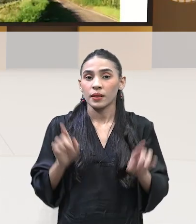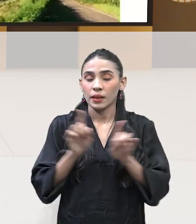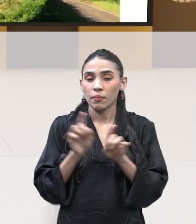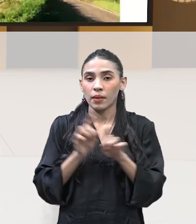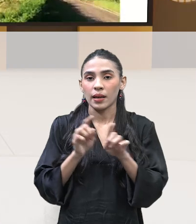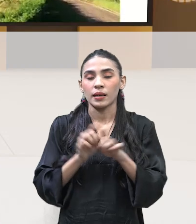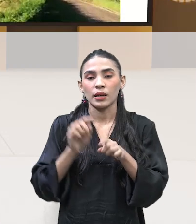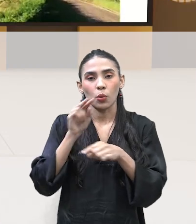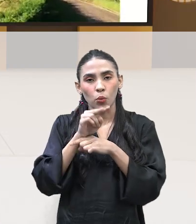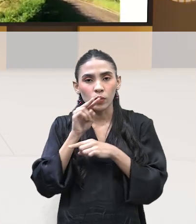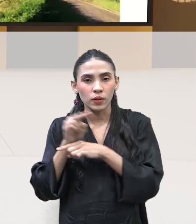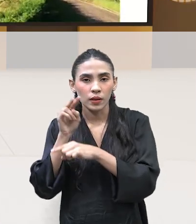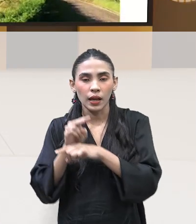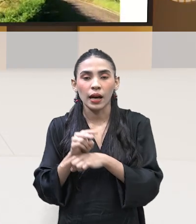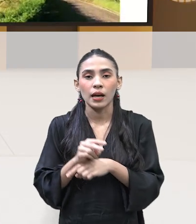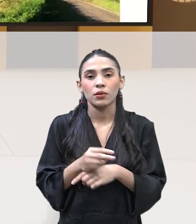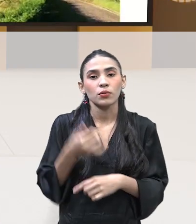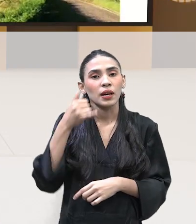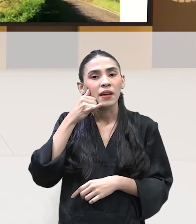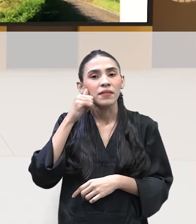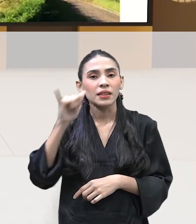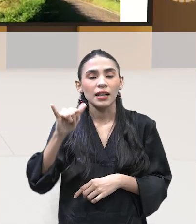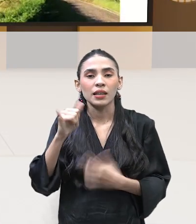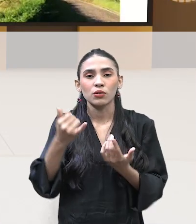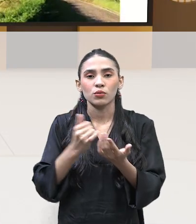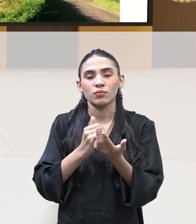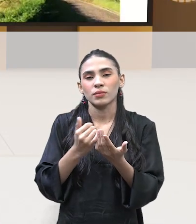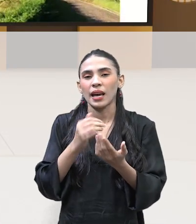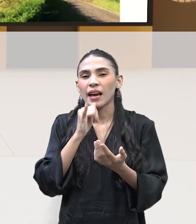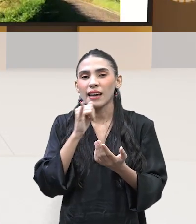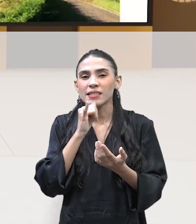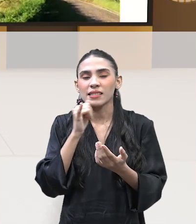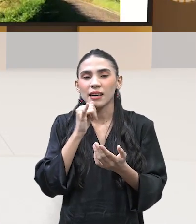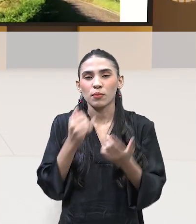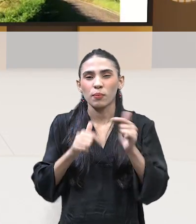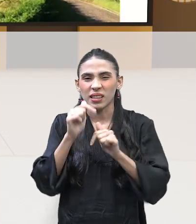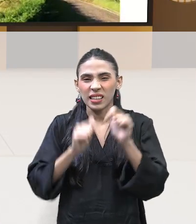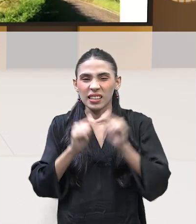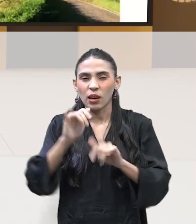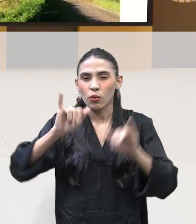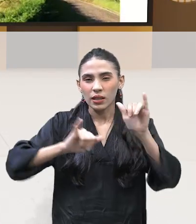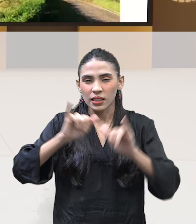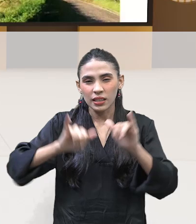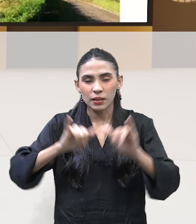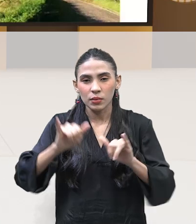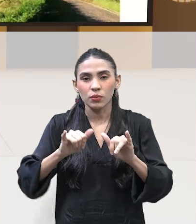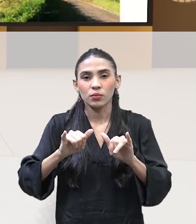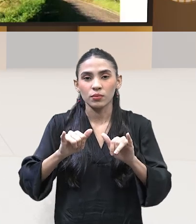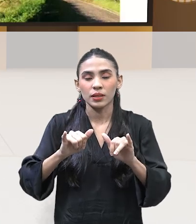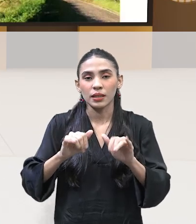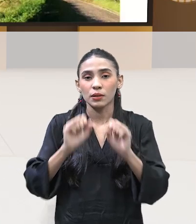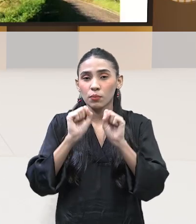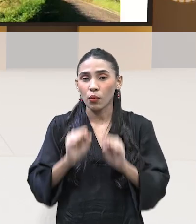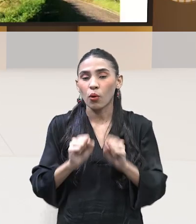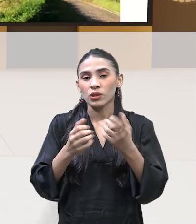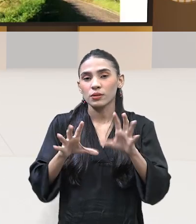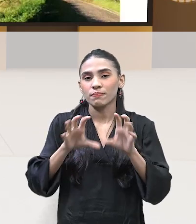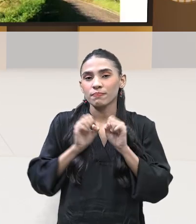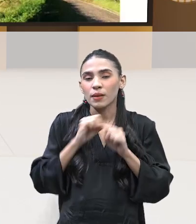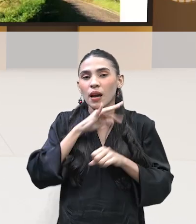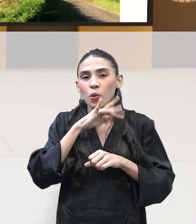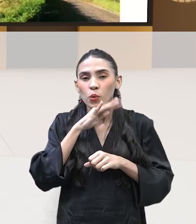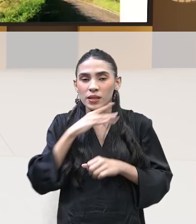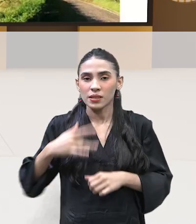bem cuidado, sem agrotóxicos, né, sem esses produtos químicos que tanto alteram a nossa saúde.